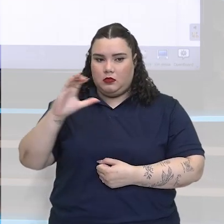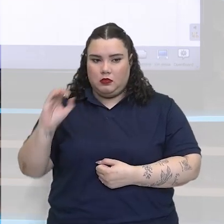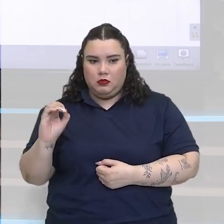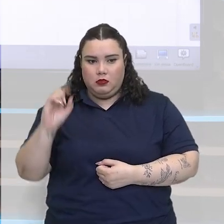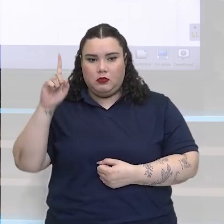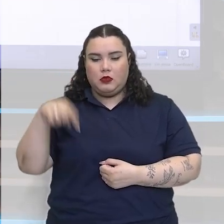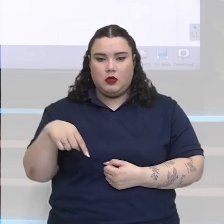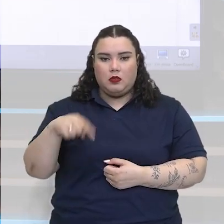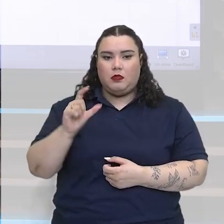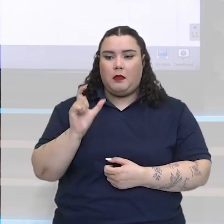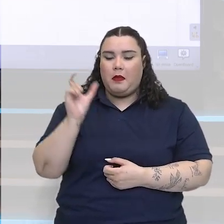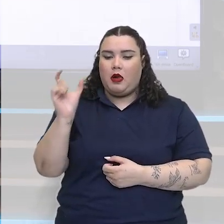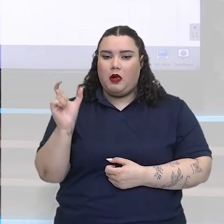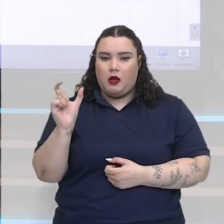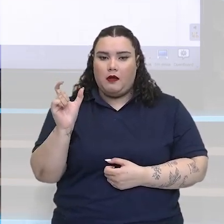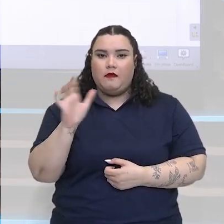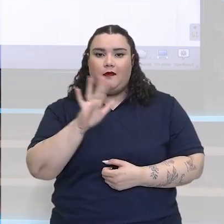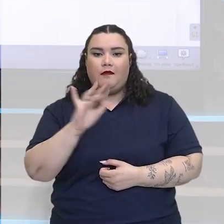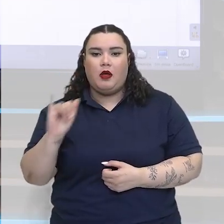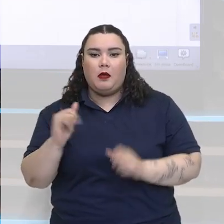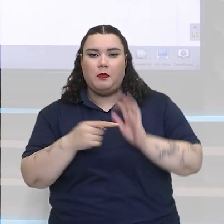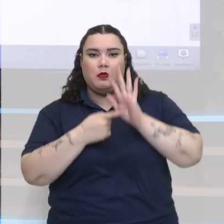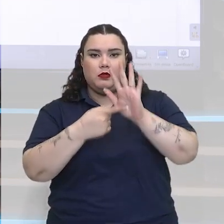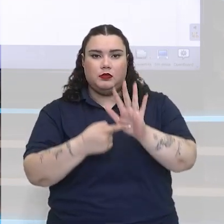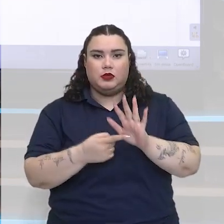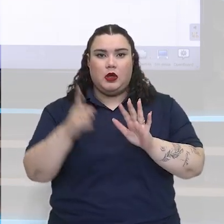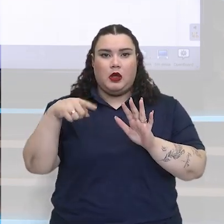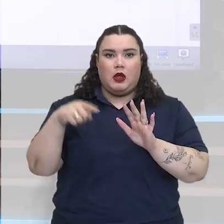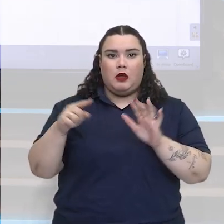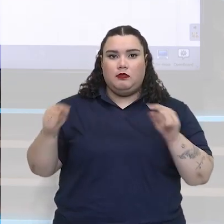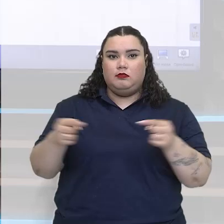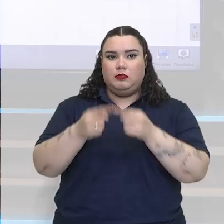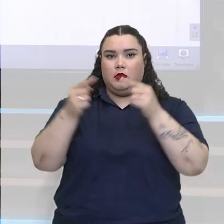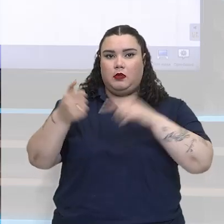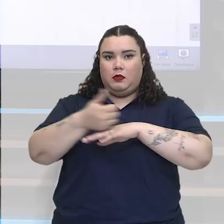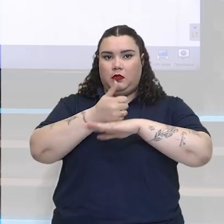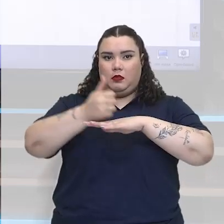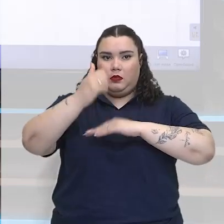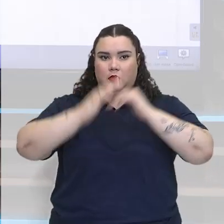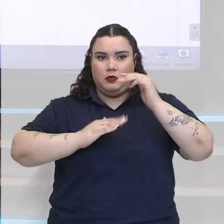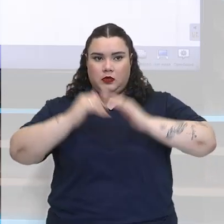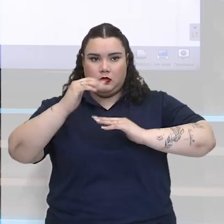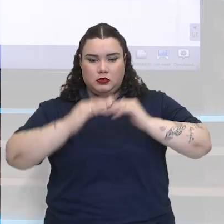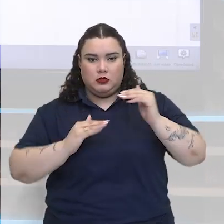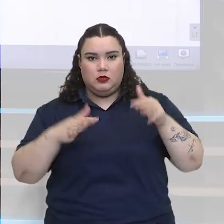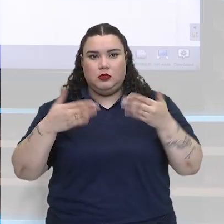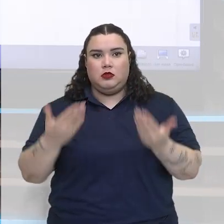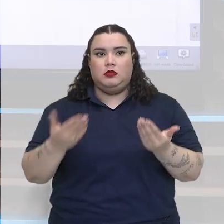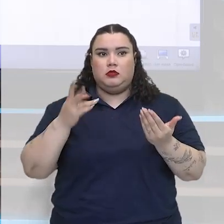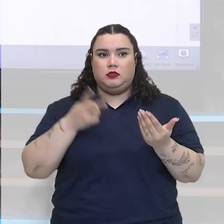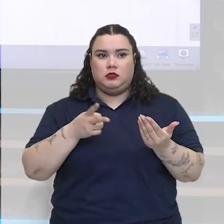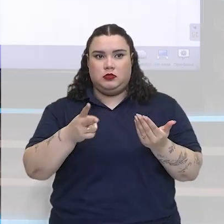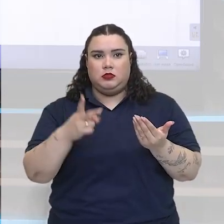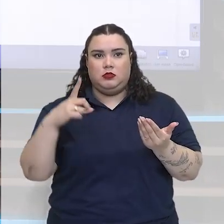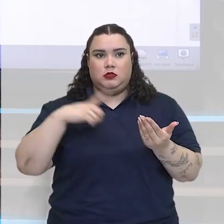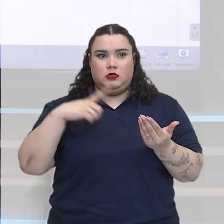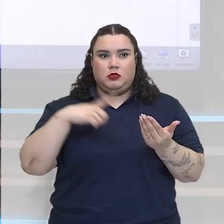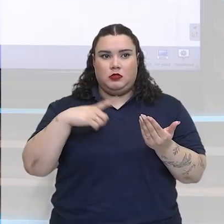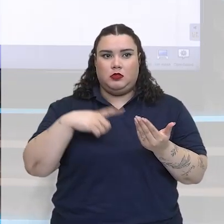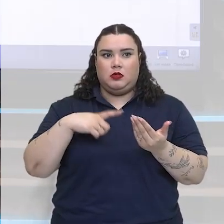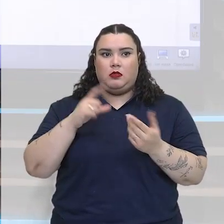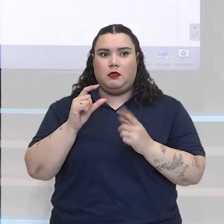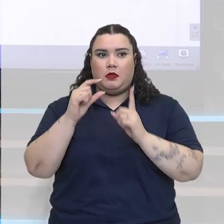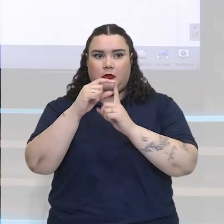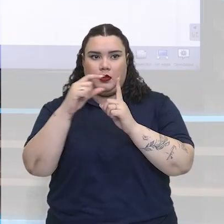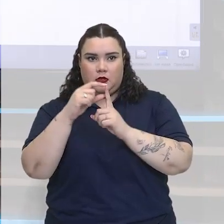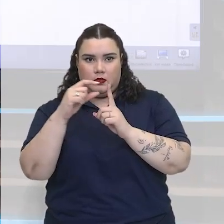uma partícula que vai indicar profissão, sempre então que eu ouvir uma